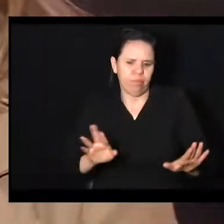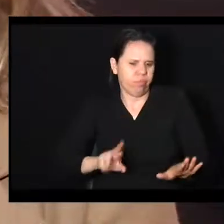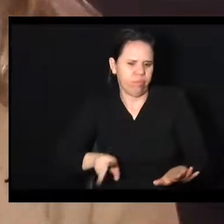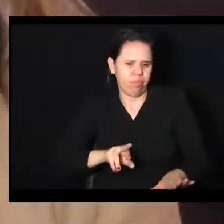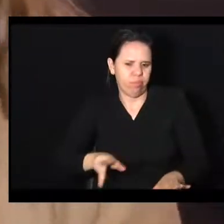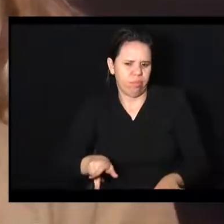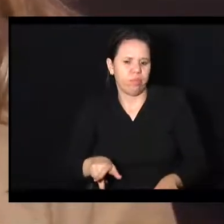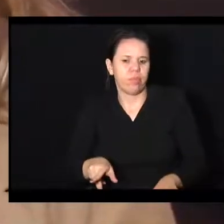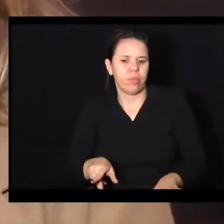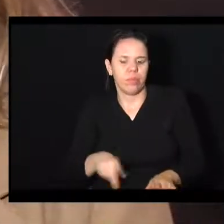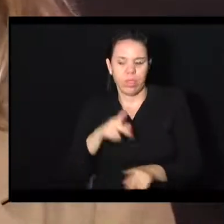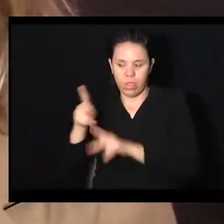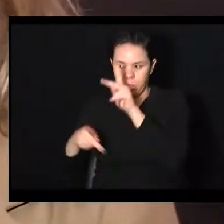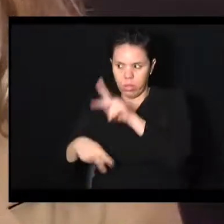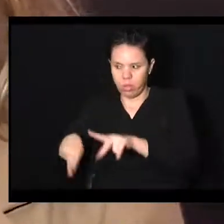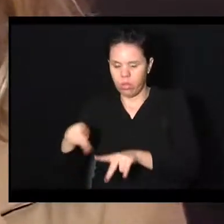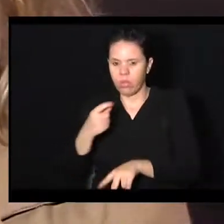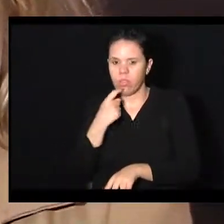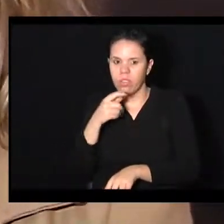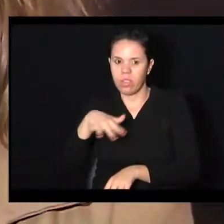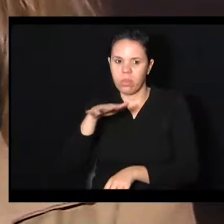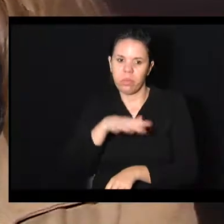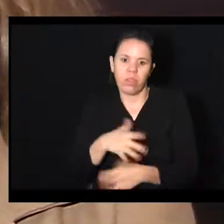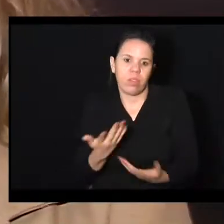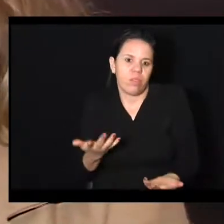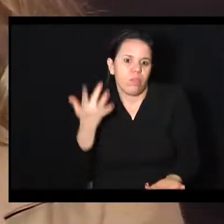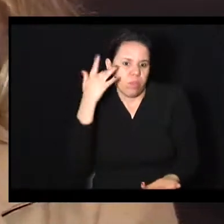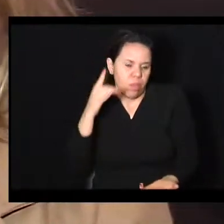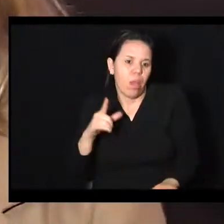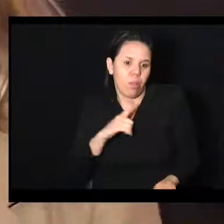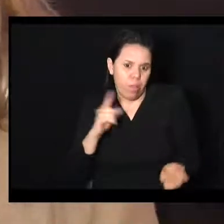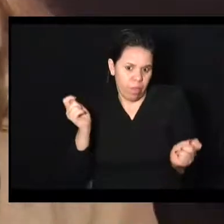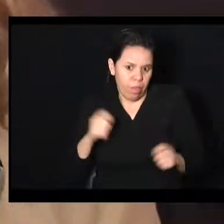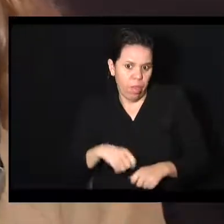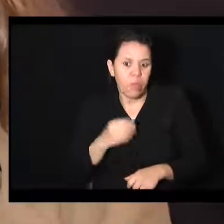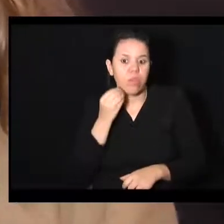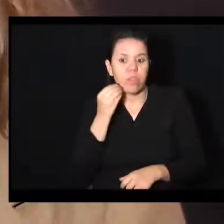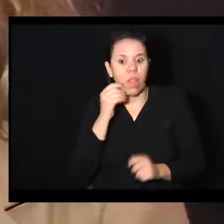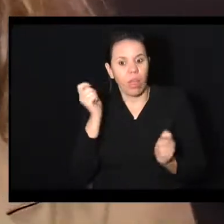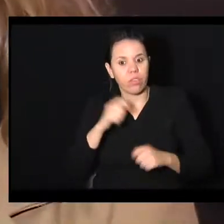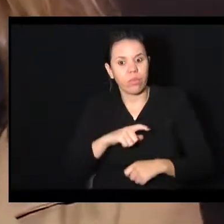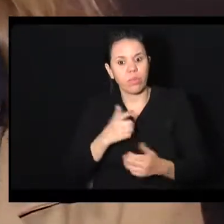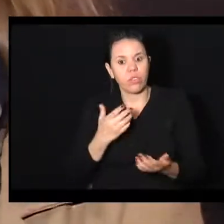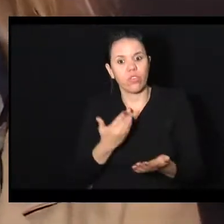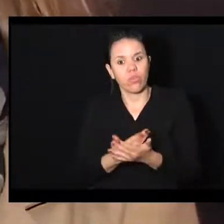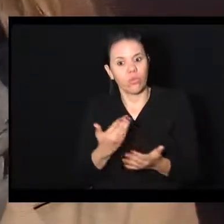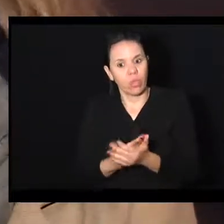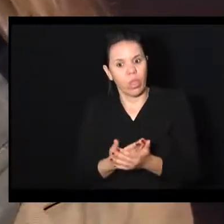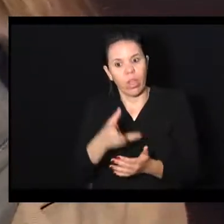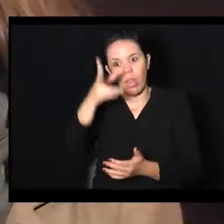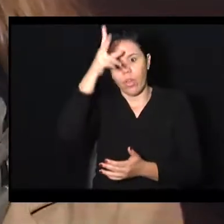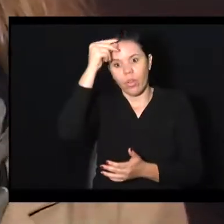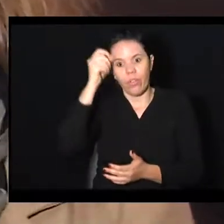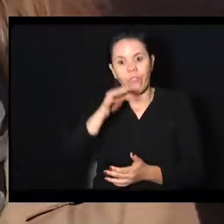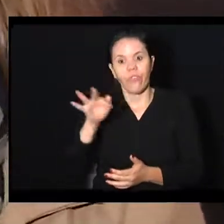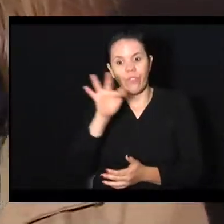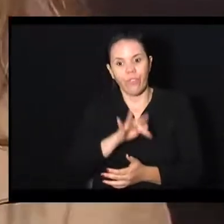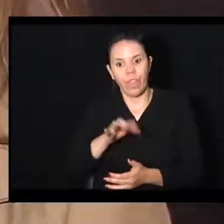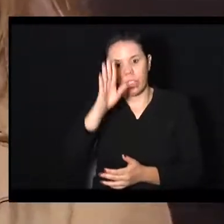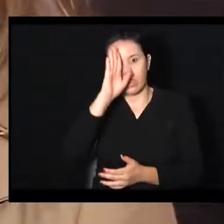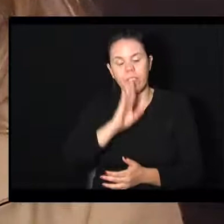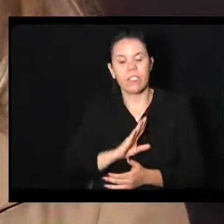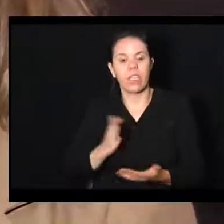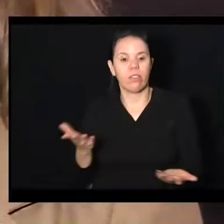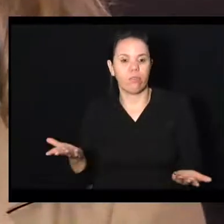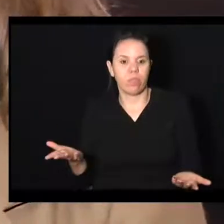próprios moradores de Campinas desconhecem às vezes que tem a oportunidade de estudar numa universidade pública e gratuita, né? Que